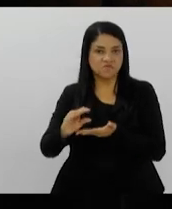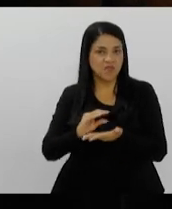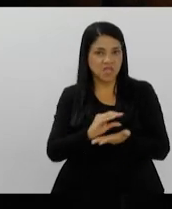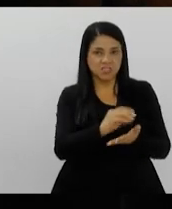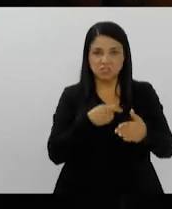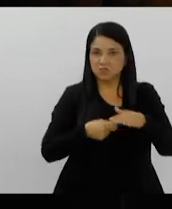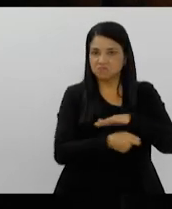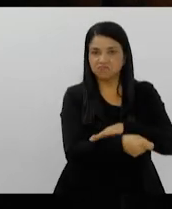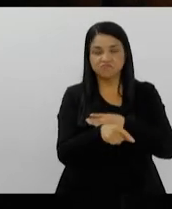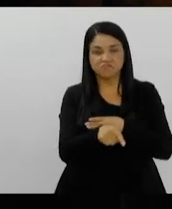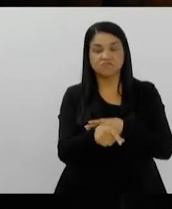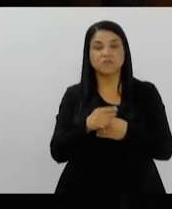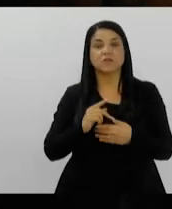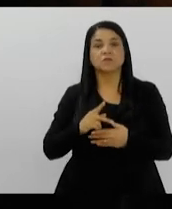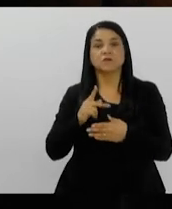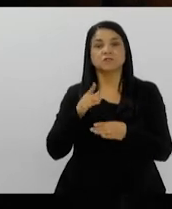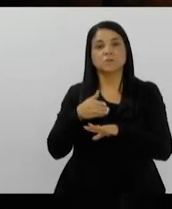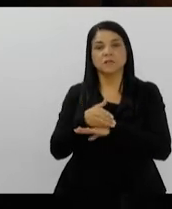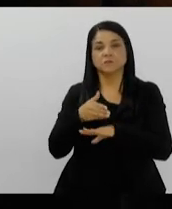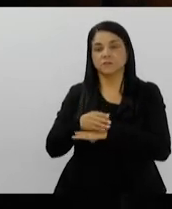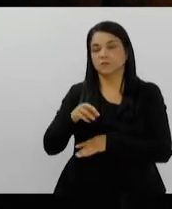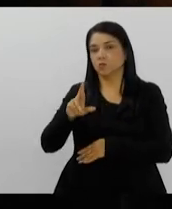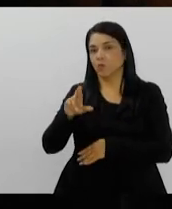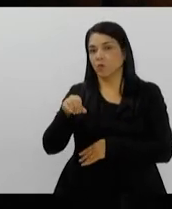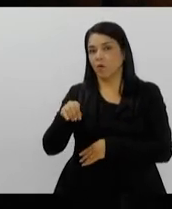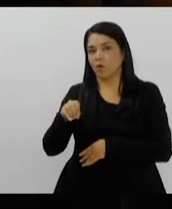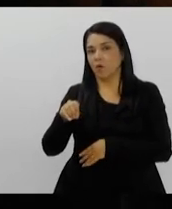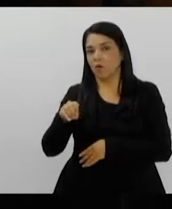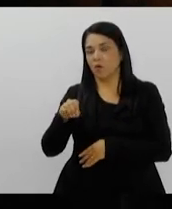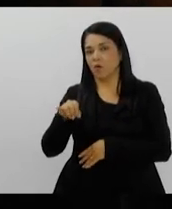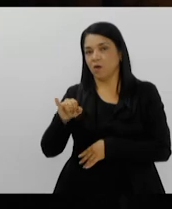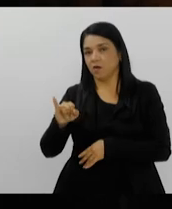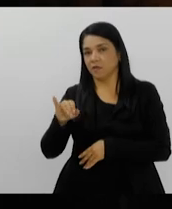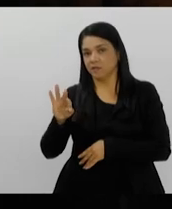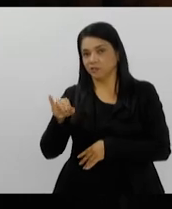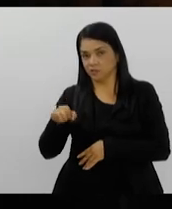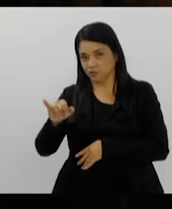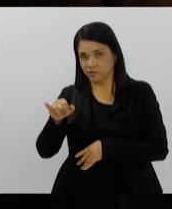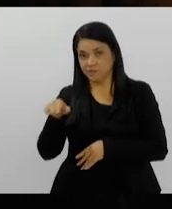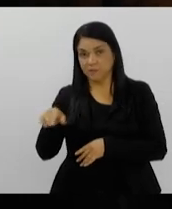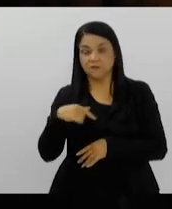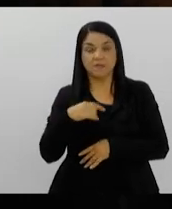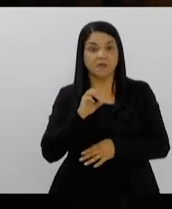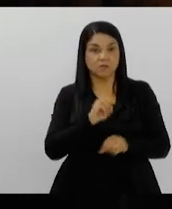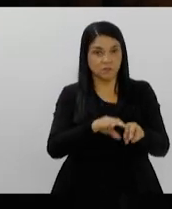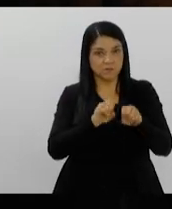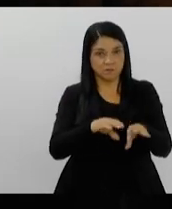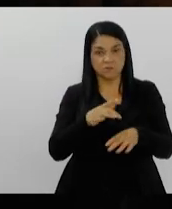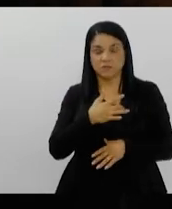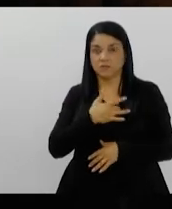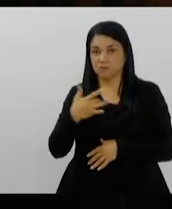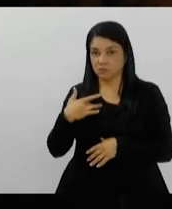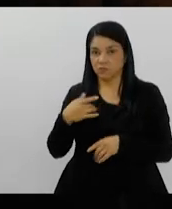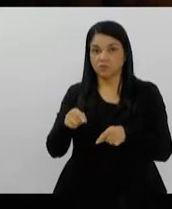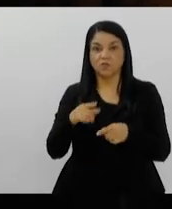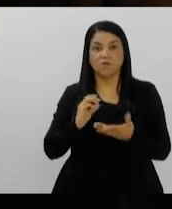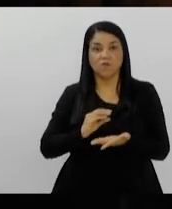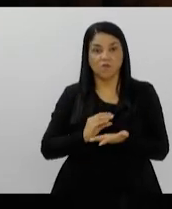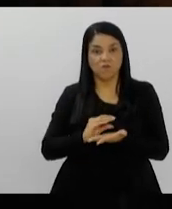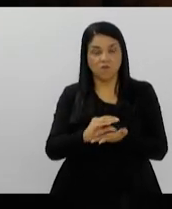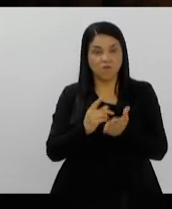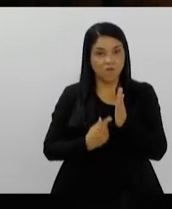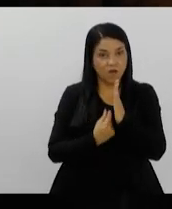royalties do petróleo e participações especiais em educação e saúde, valor que seria suficiente para pagar o piso